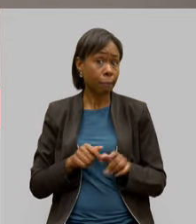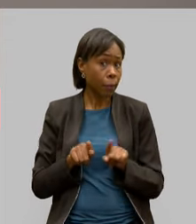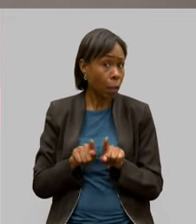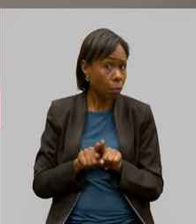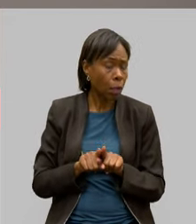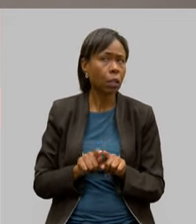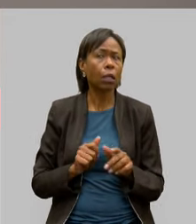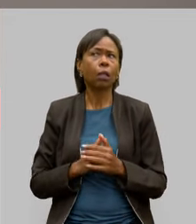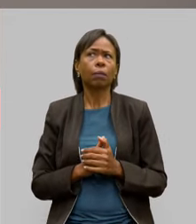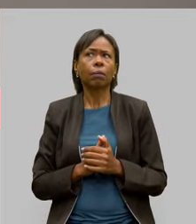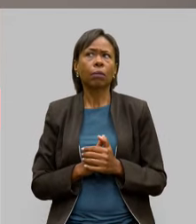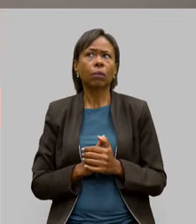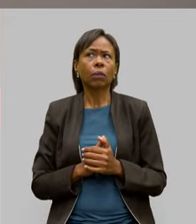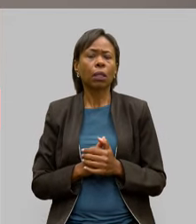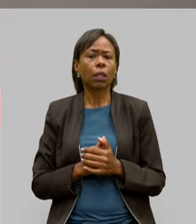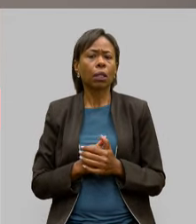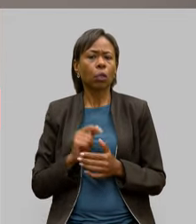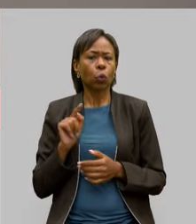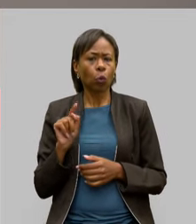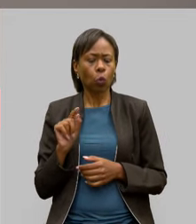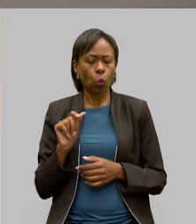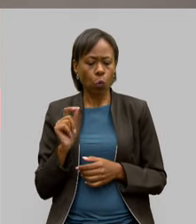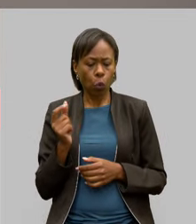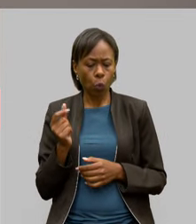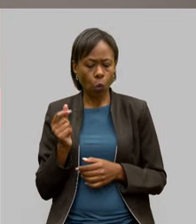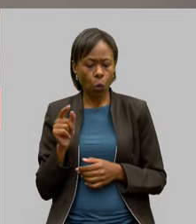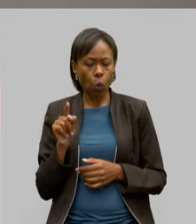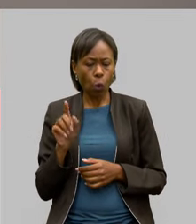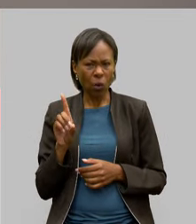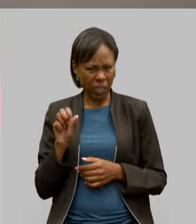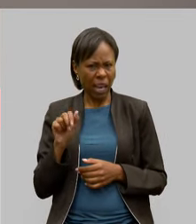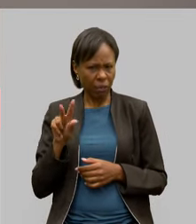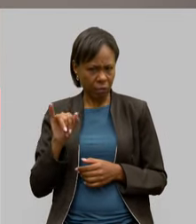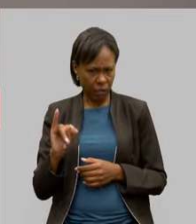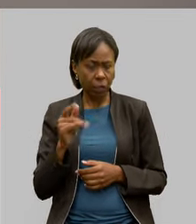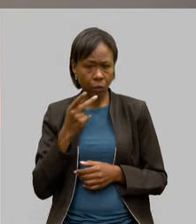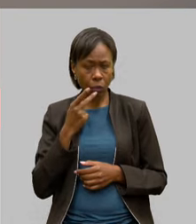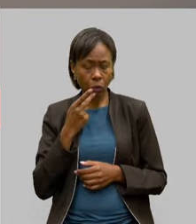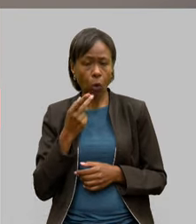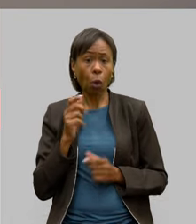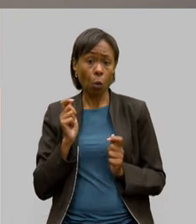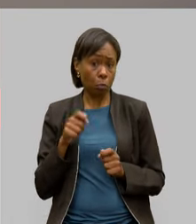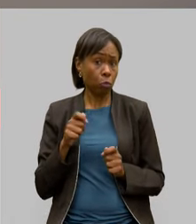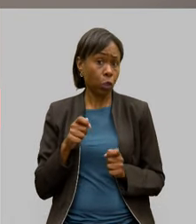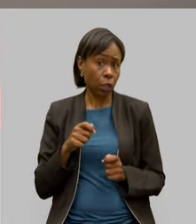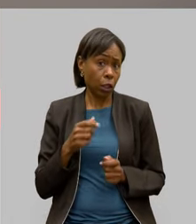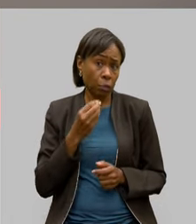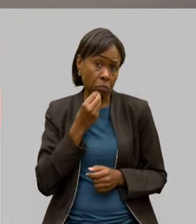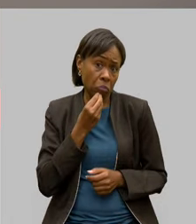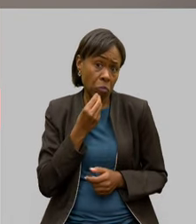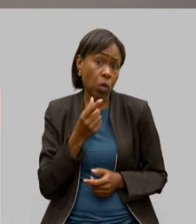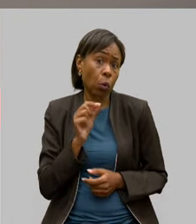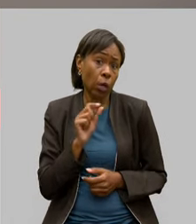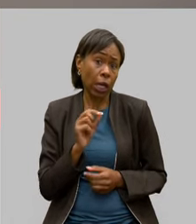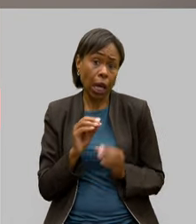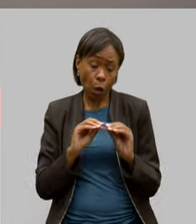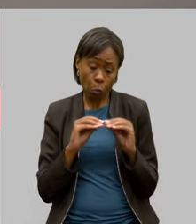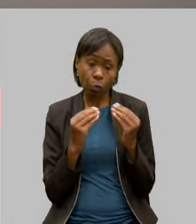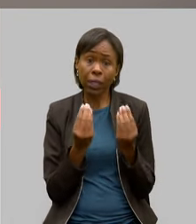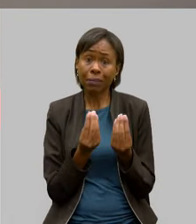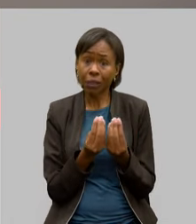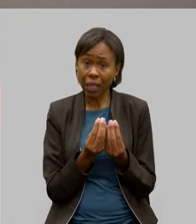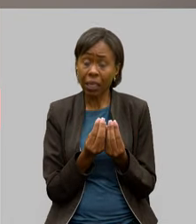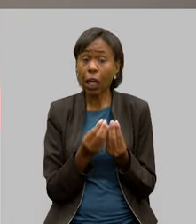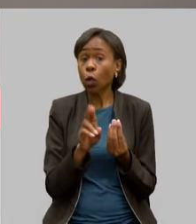até até de acordo com disso Davi poderia excepcionar até uma substância que desde que o uso seja